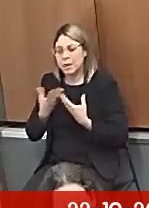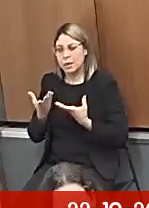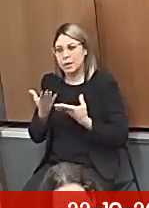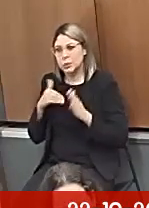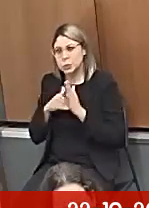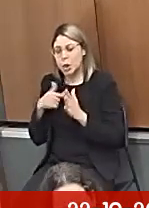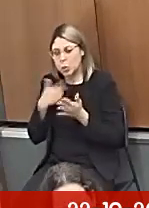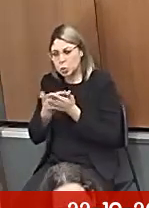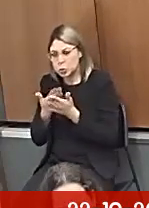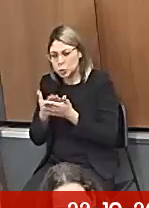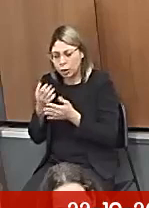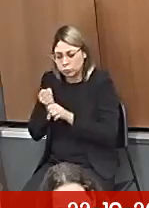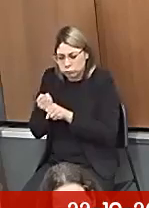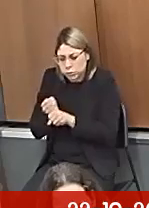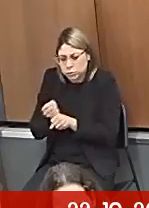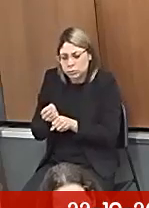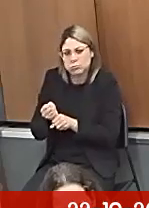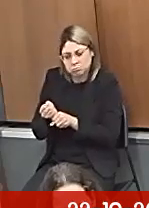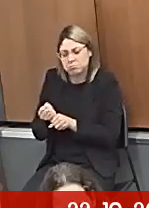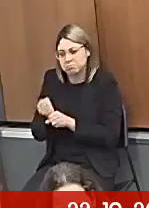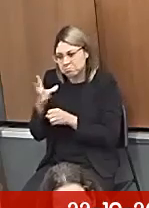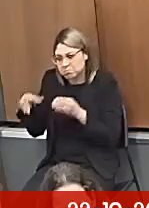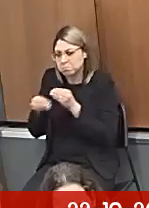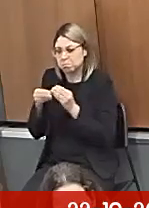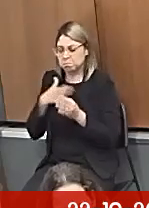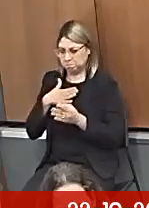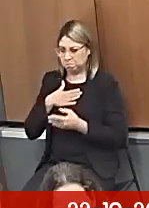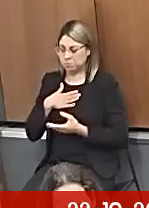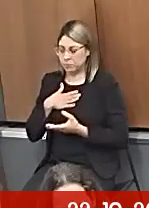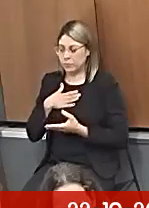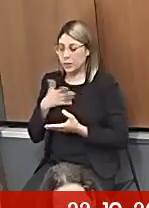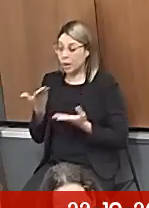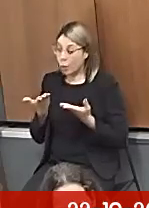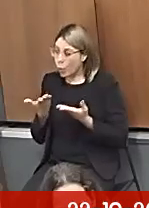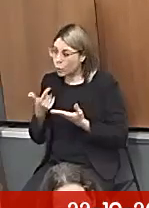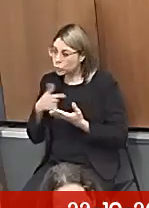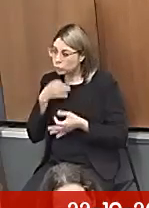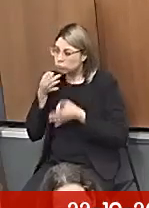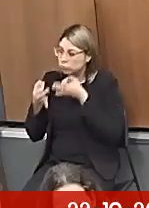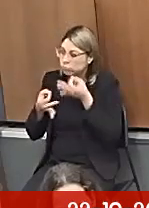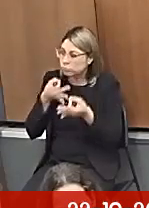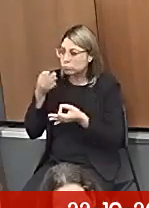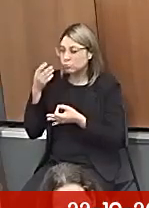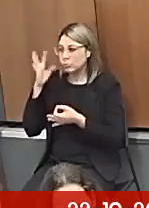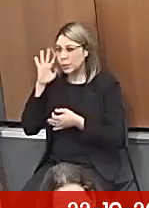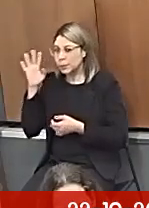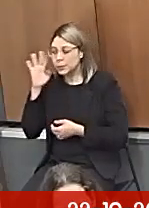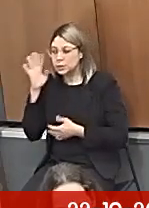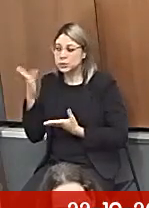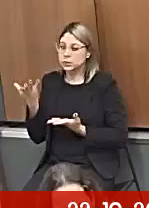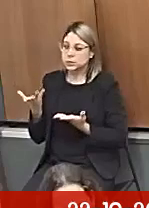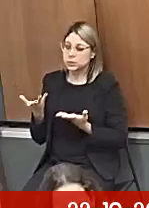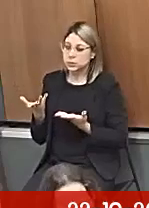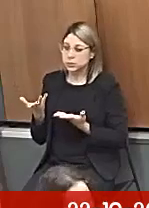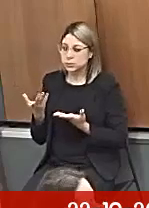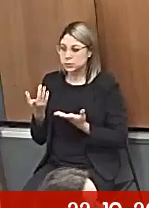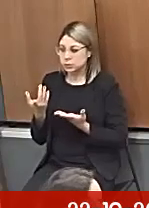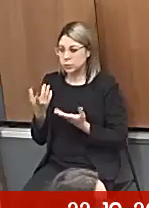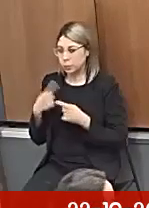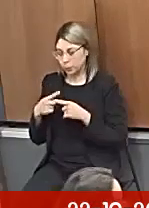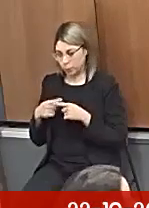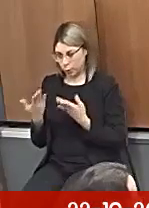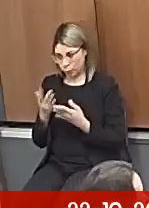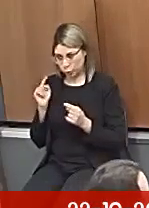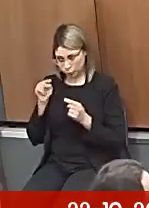esse tempo. Então, eu venho aqui, na realidade, trazer algumas sugestões, alguns pensamentos para a gente colocar mais, que eu acho que é o